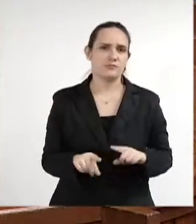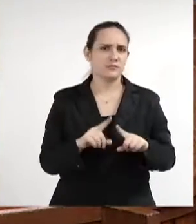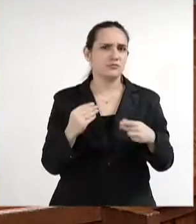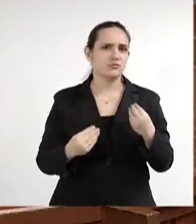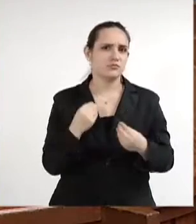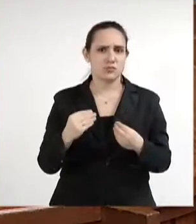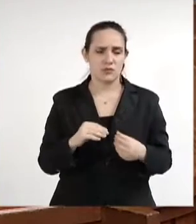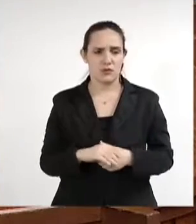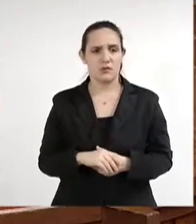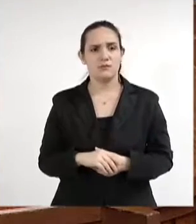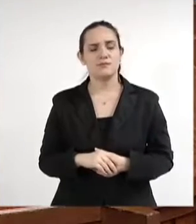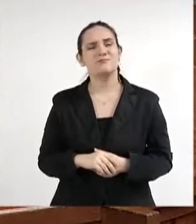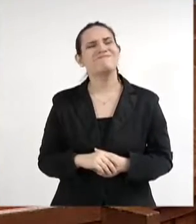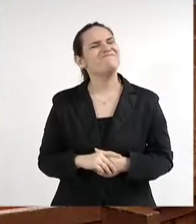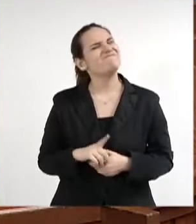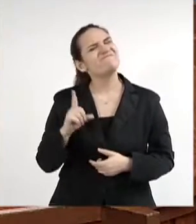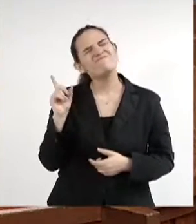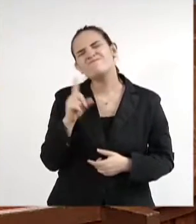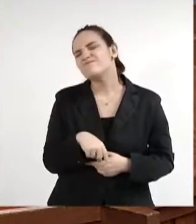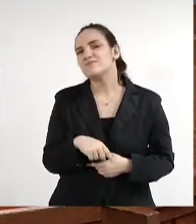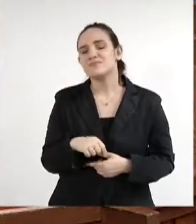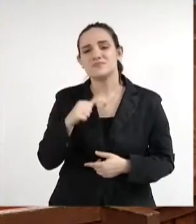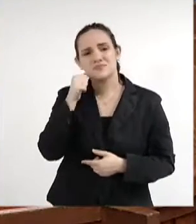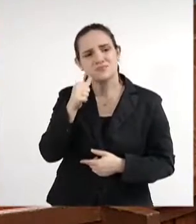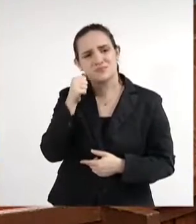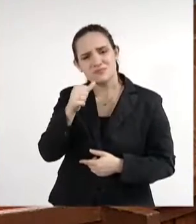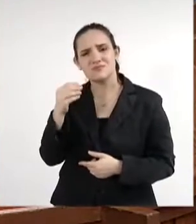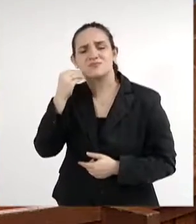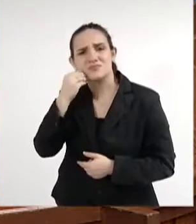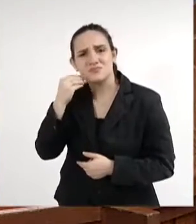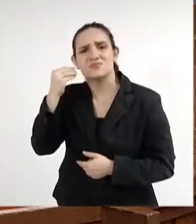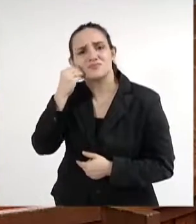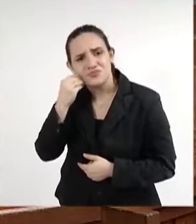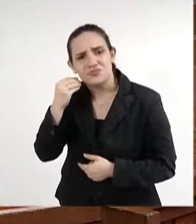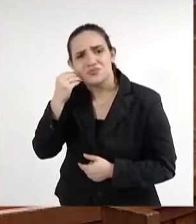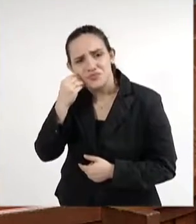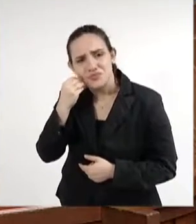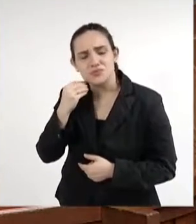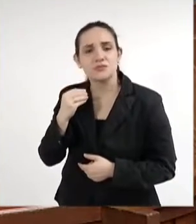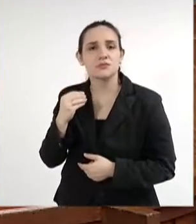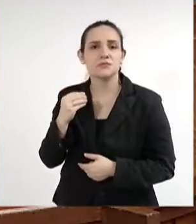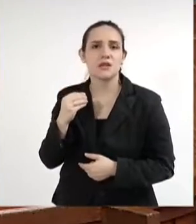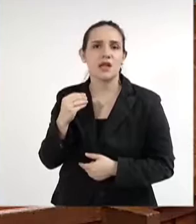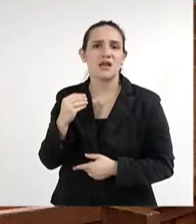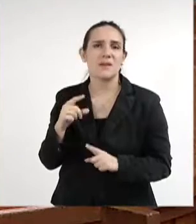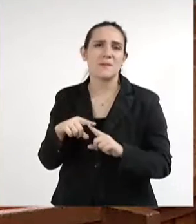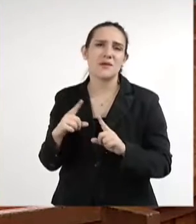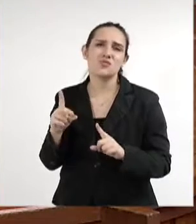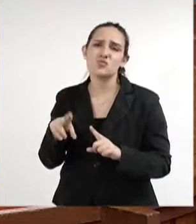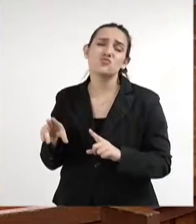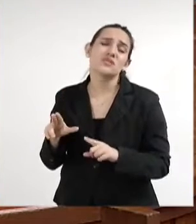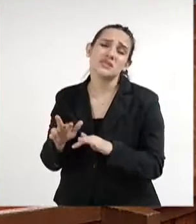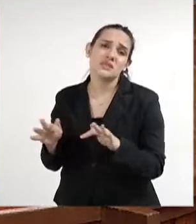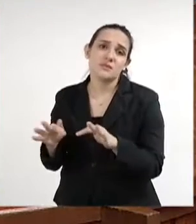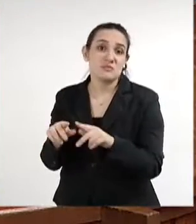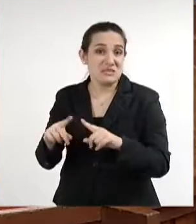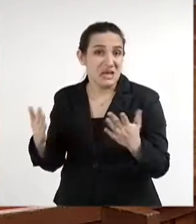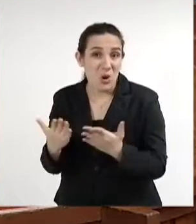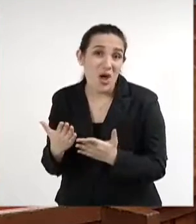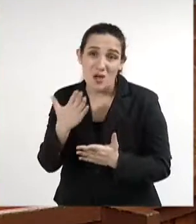que ultimamente tem chamado a atenção é que as mulheres também passaram a se utilizar de métodos